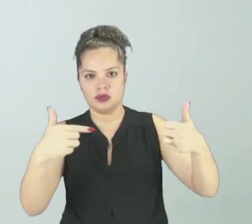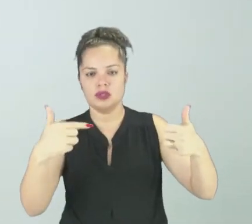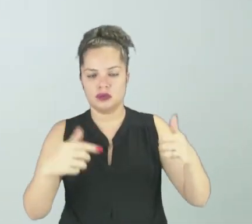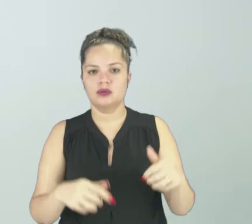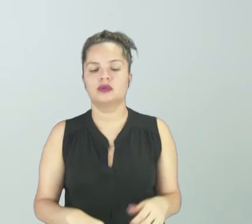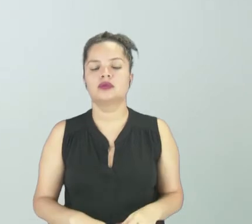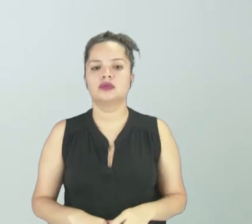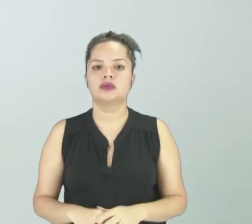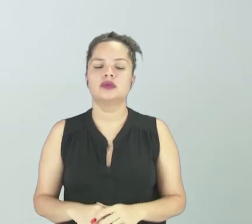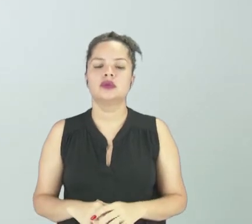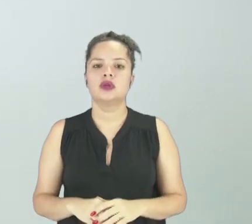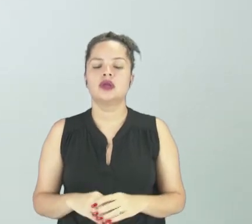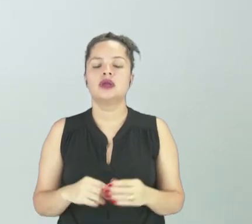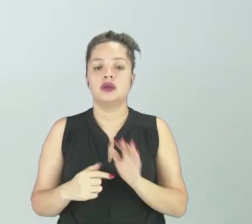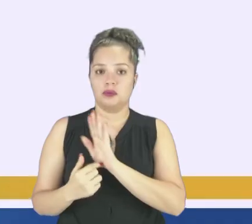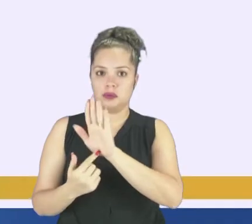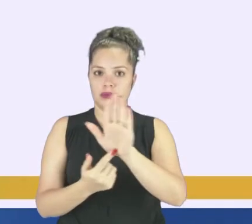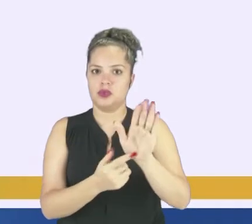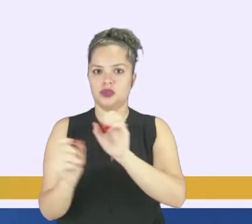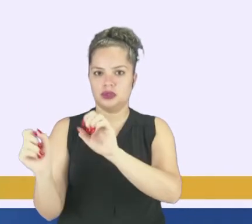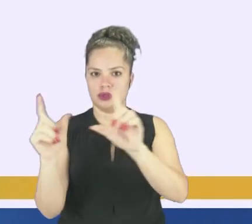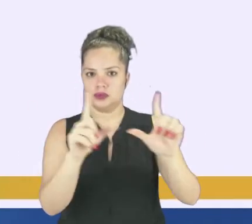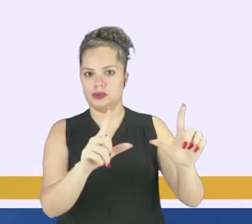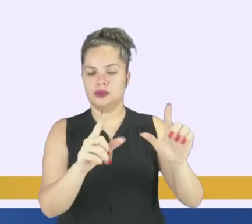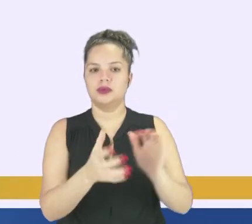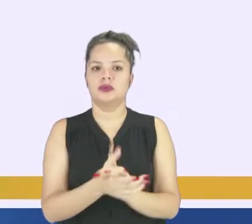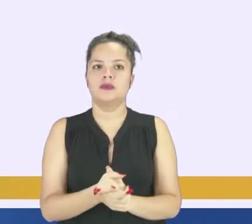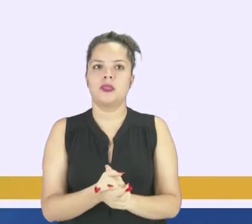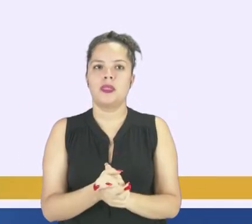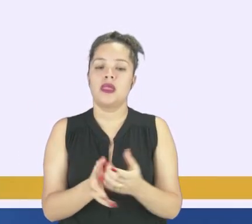Então, acompanhe comigo aí. No primeiro membro, nós vamos